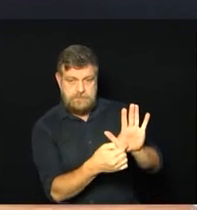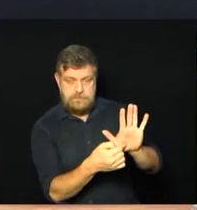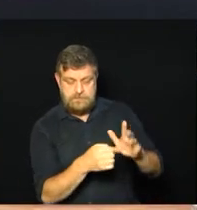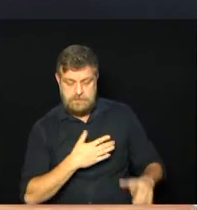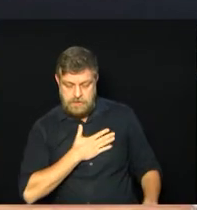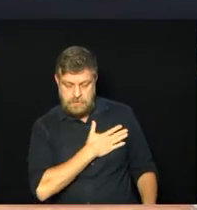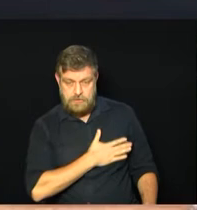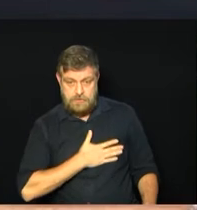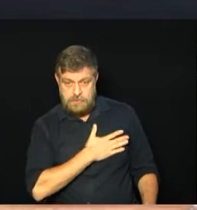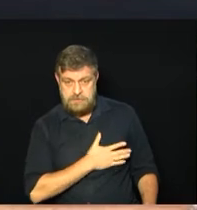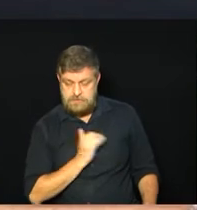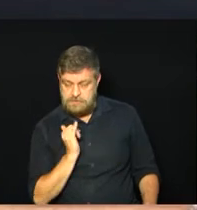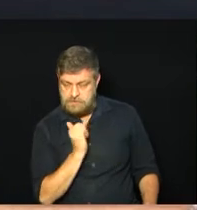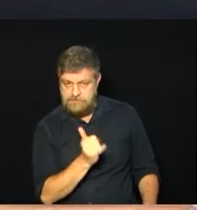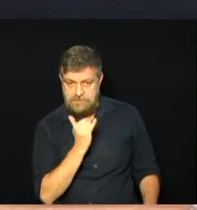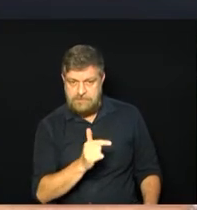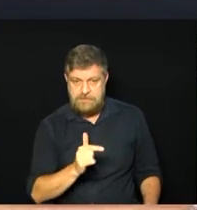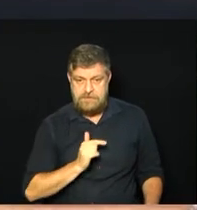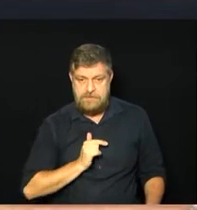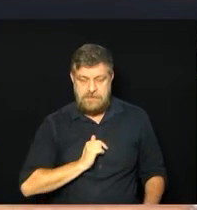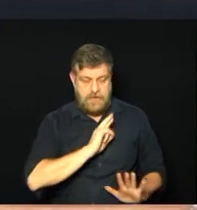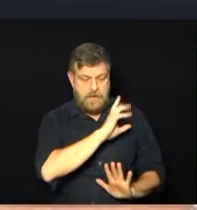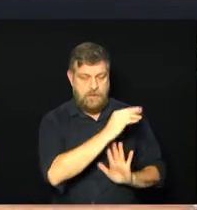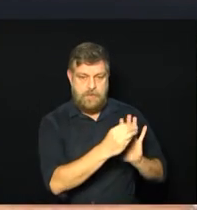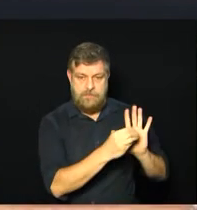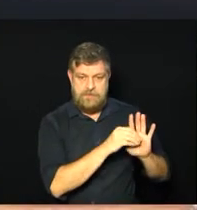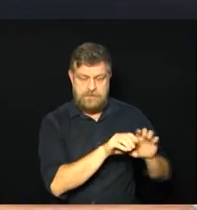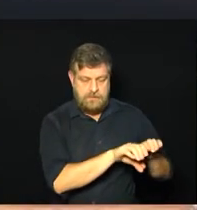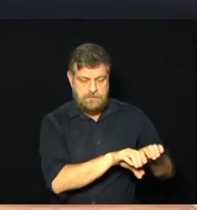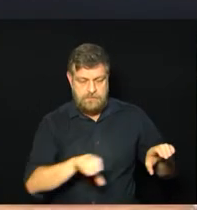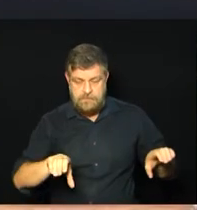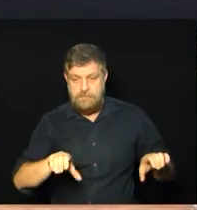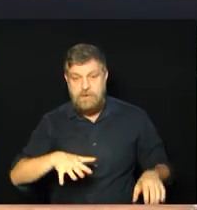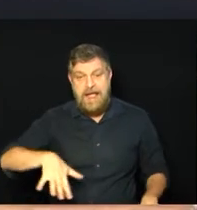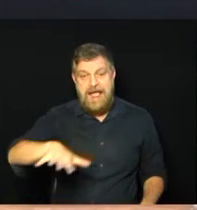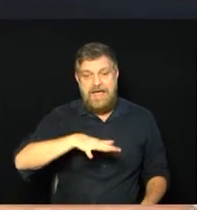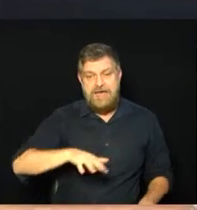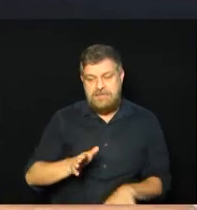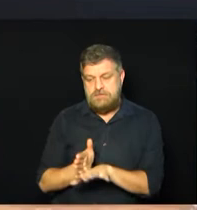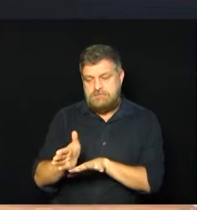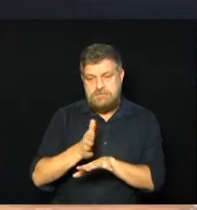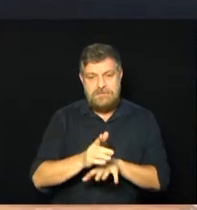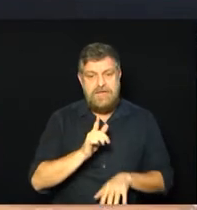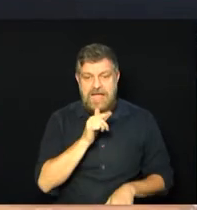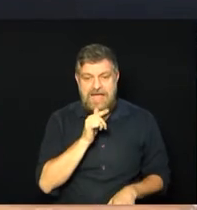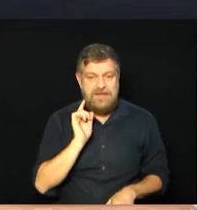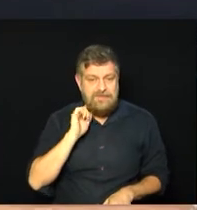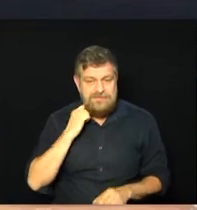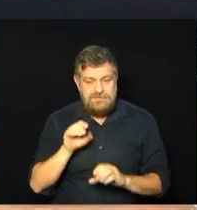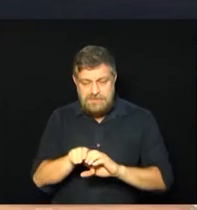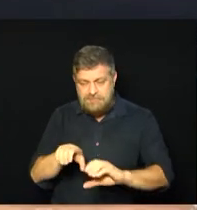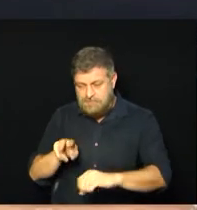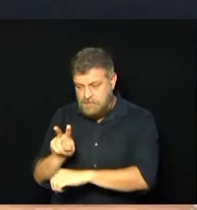gostaria de fazer é isso, dessa ligação do ambiental com as obras de saneamento. As obras de saneamento são as principais